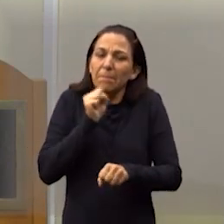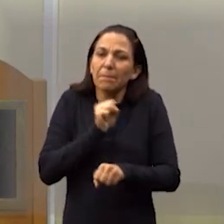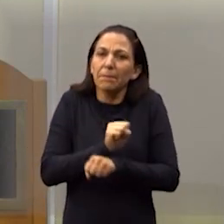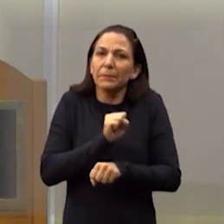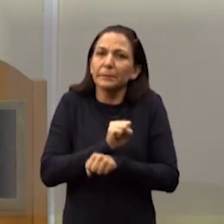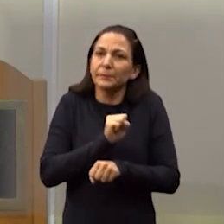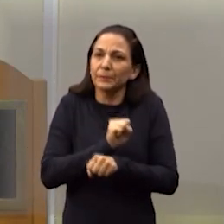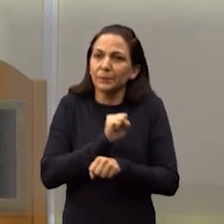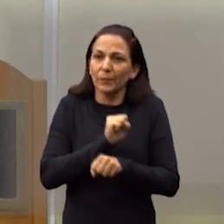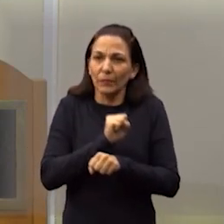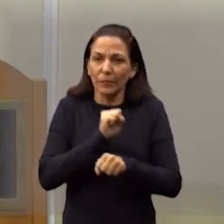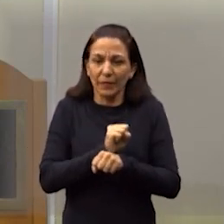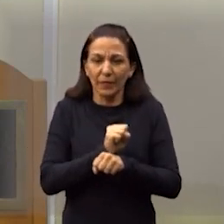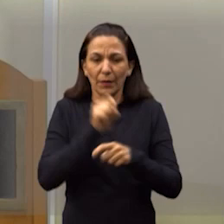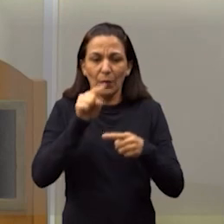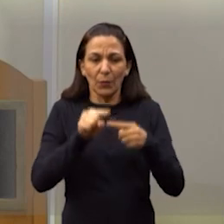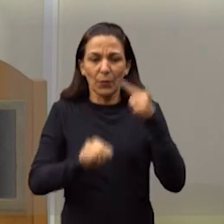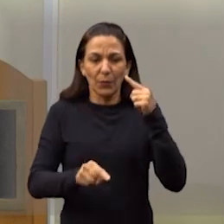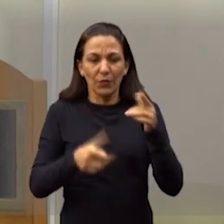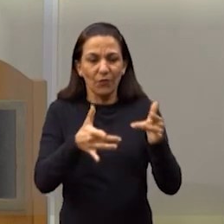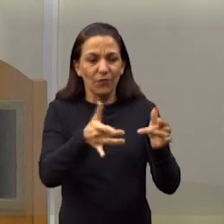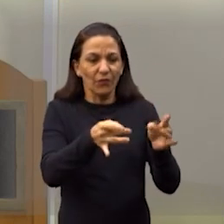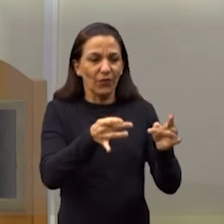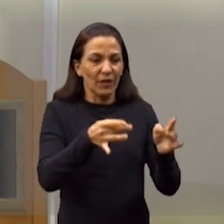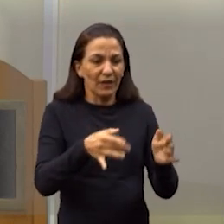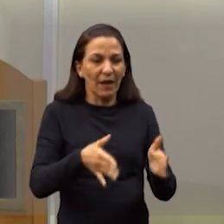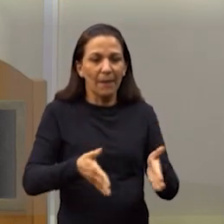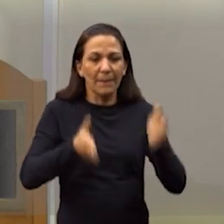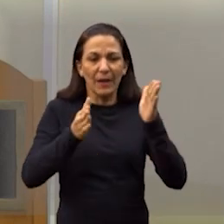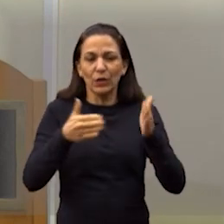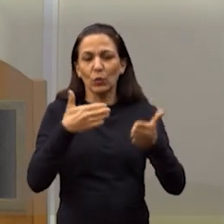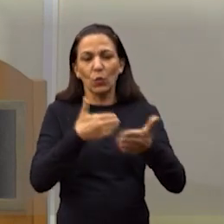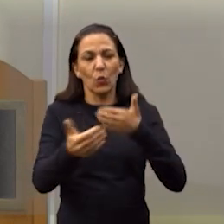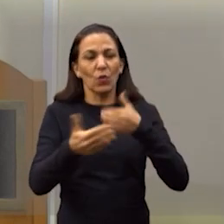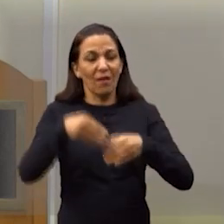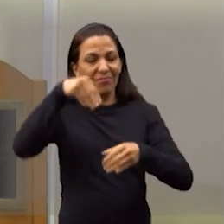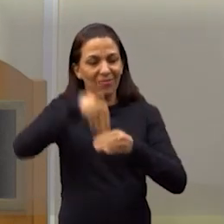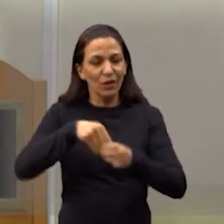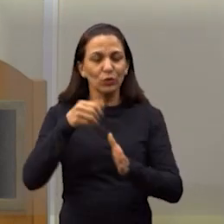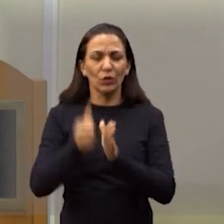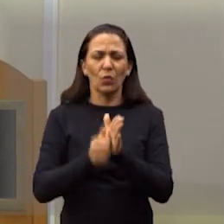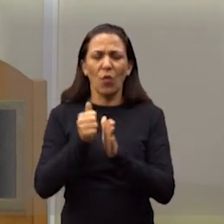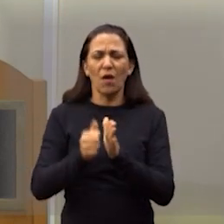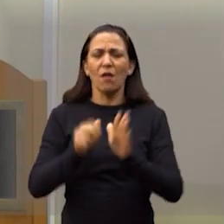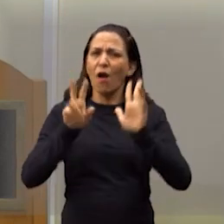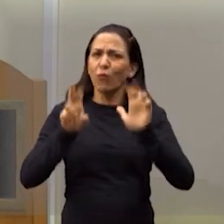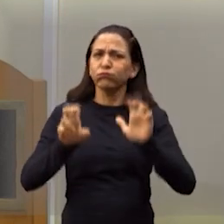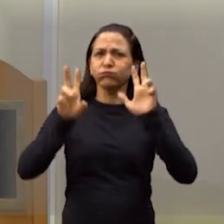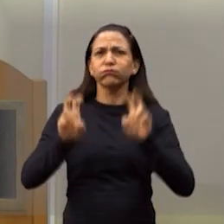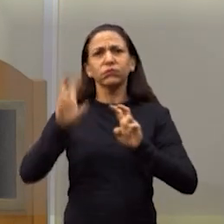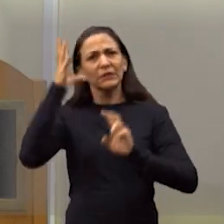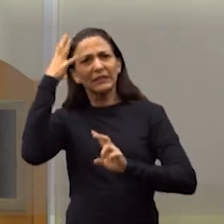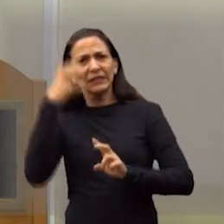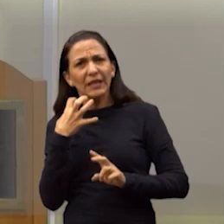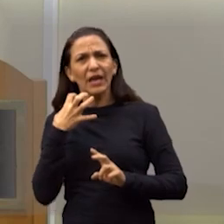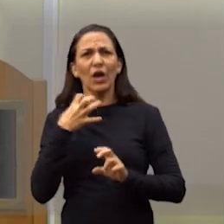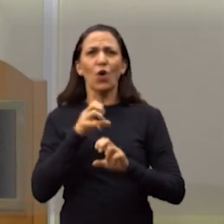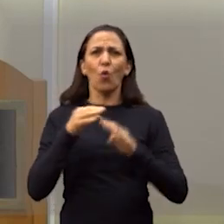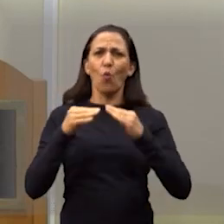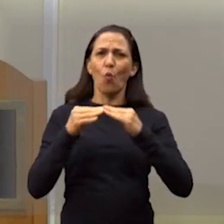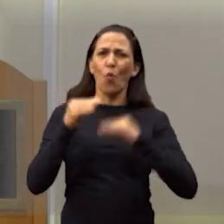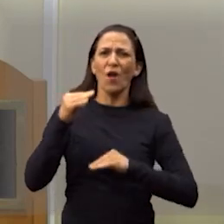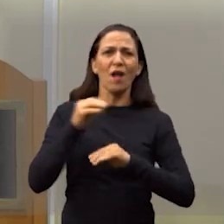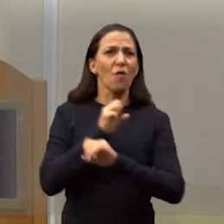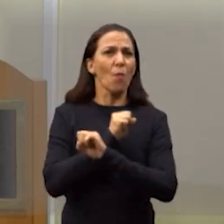seja interrompida e proibida qualquer vida de imóvel desse município é uma coisa séria não podemos mais concordar com esse